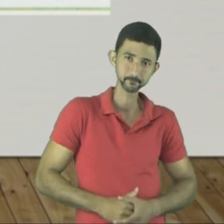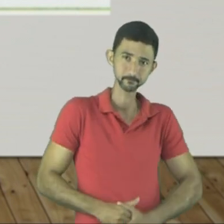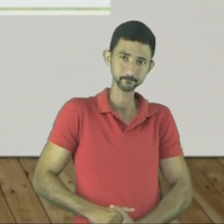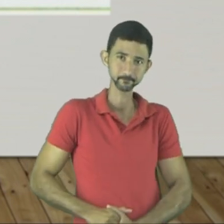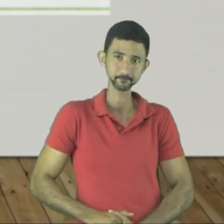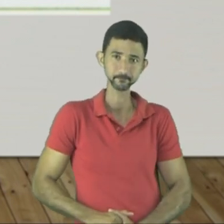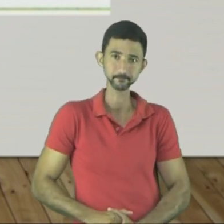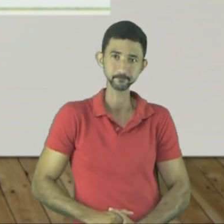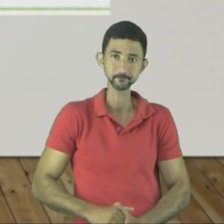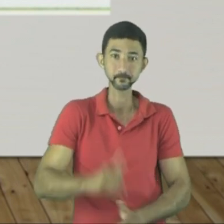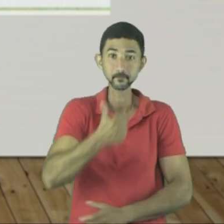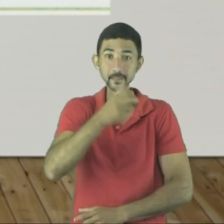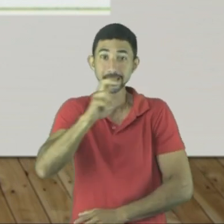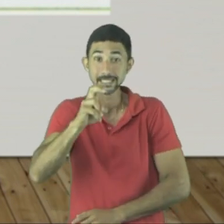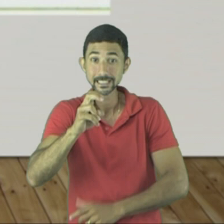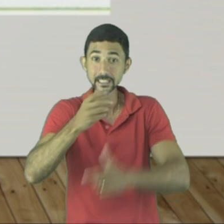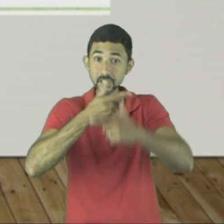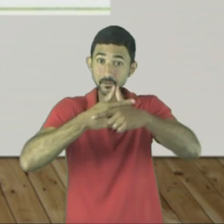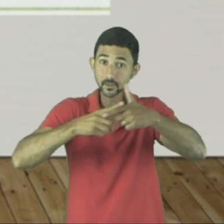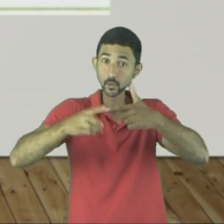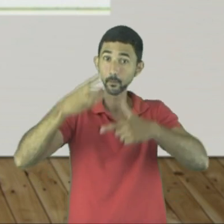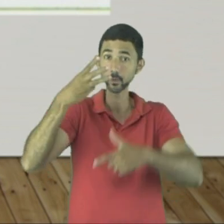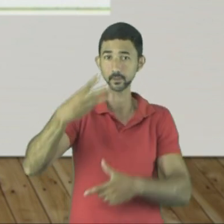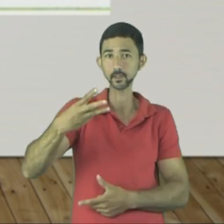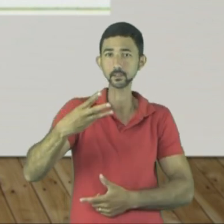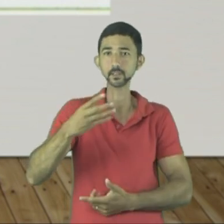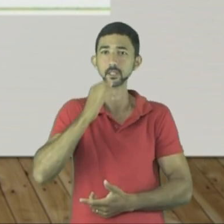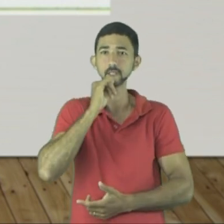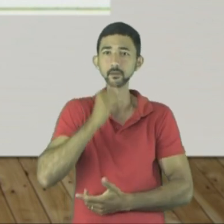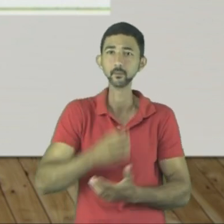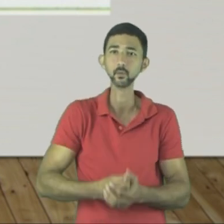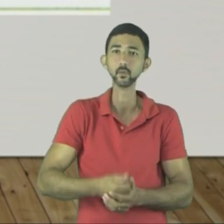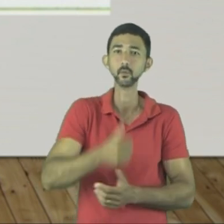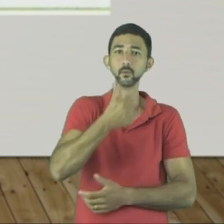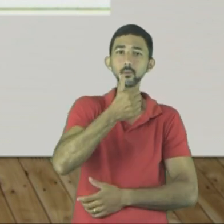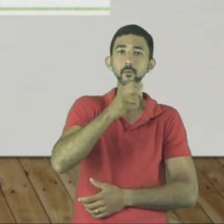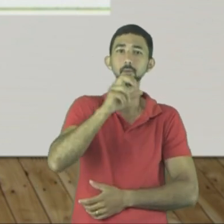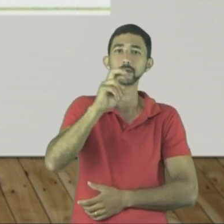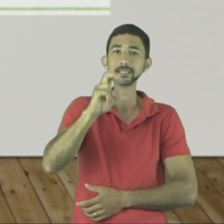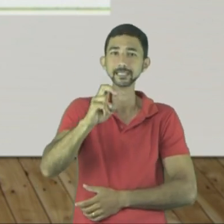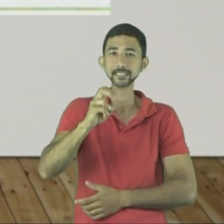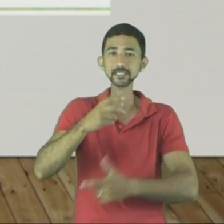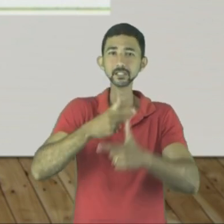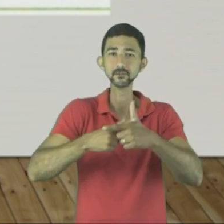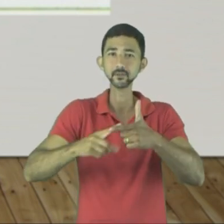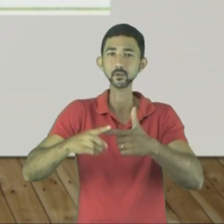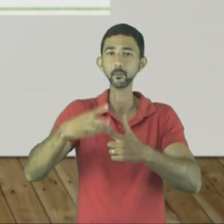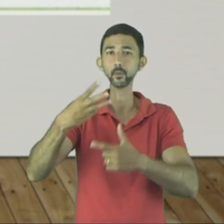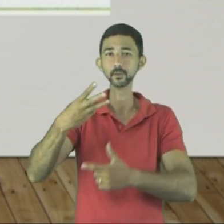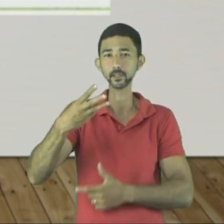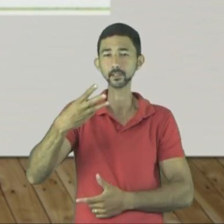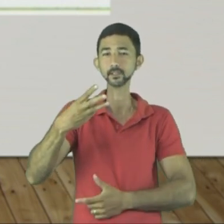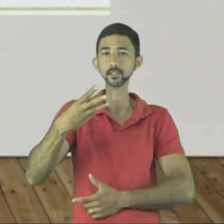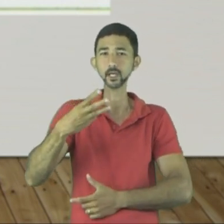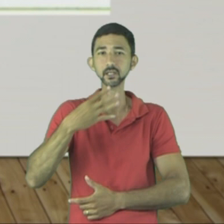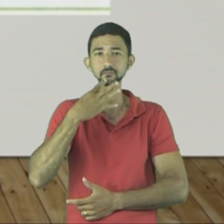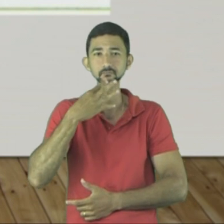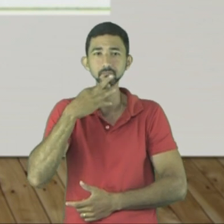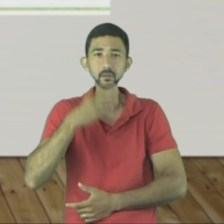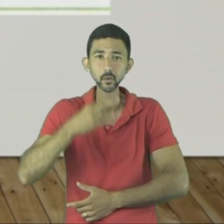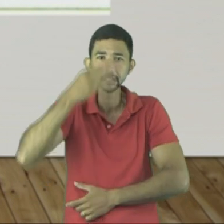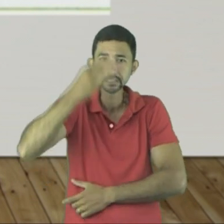O 15 é divisível por 3, ou seja, se eu pegar 15 e dividir por 3, vai dar uma divisão exata, que nesse caso aqui